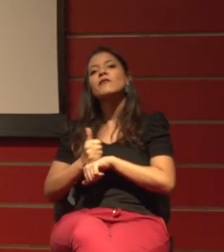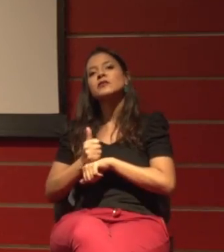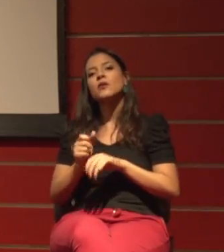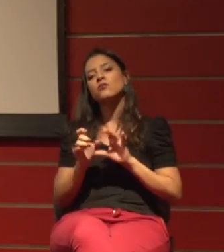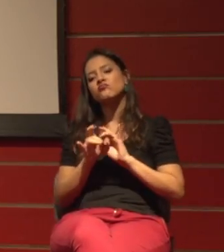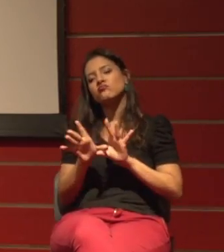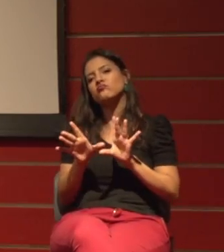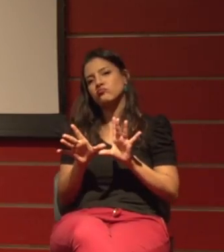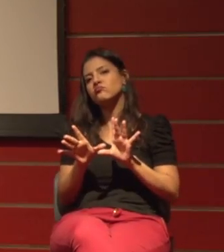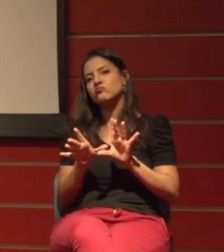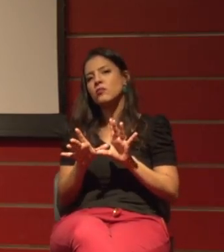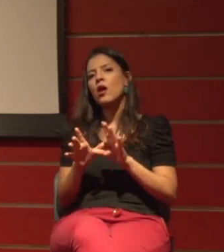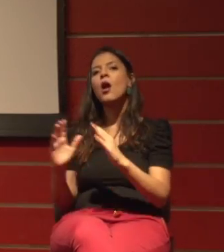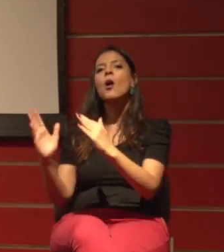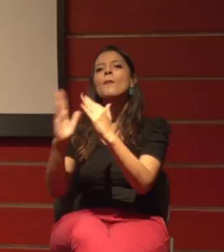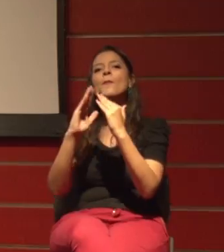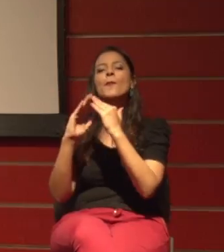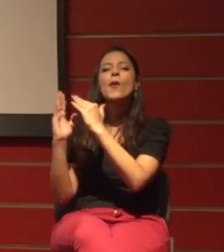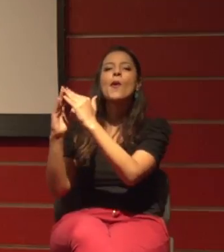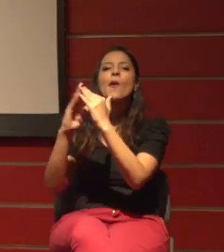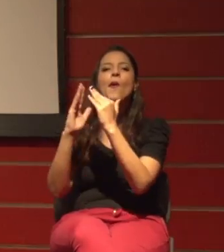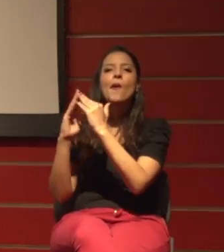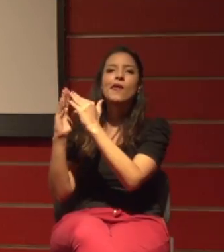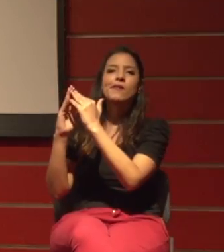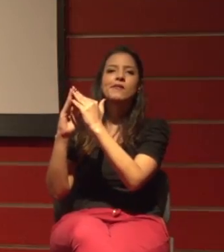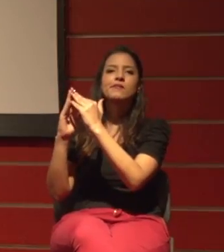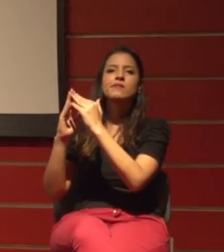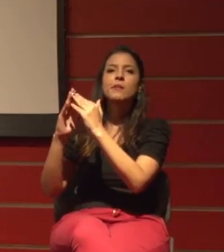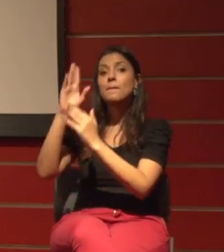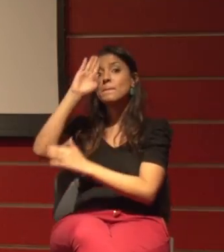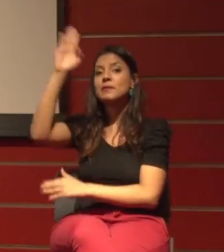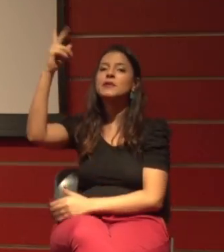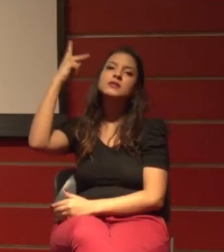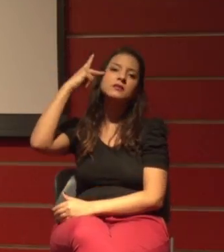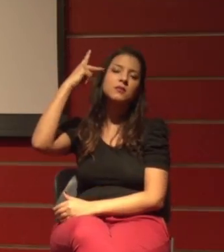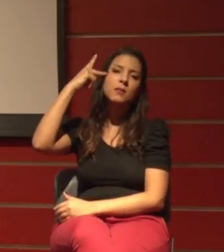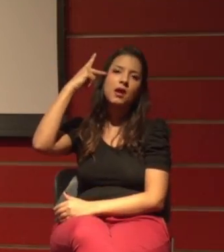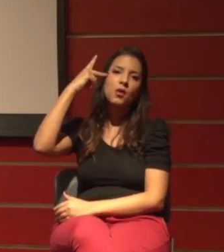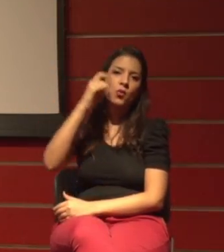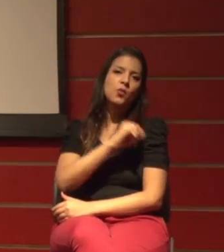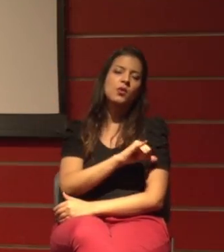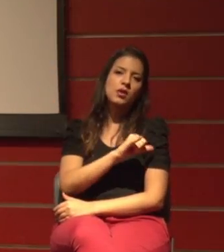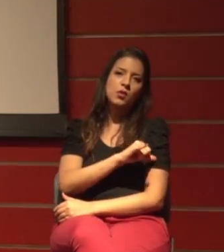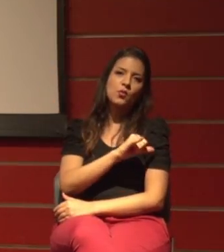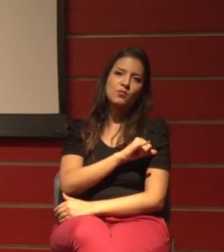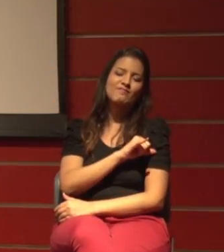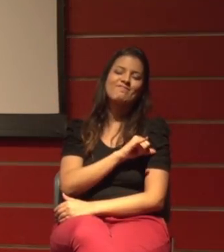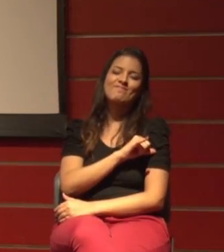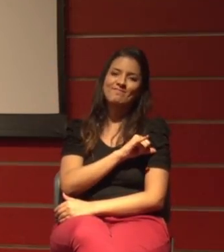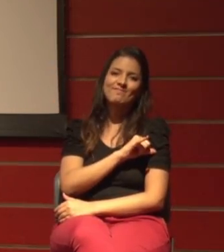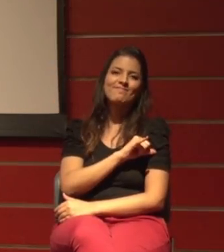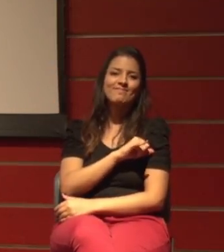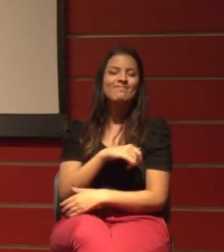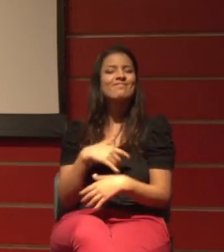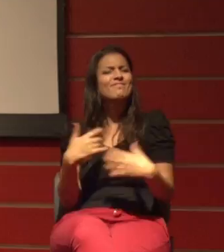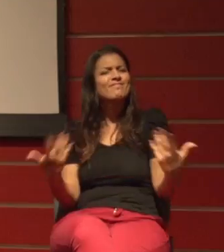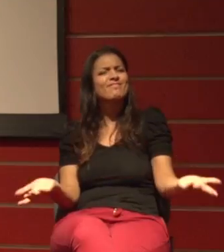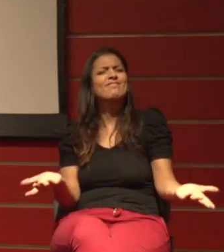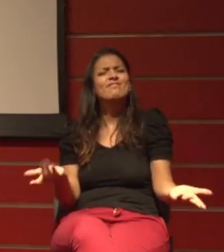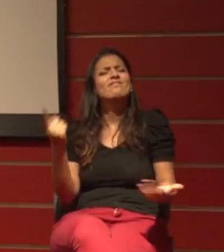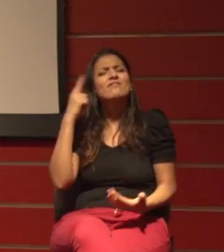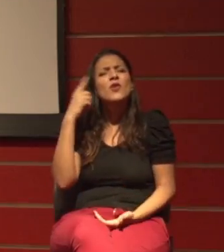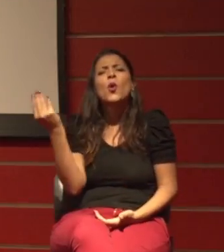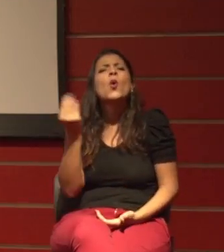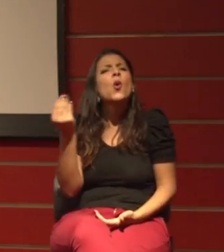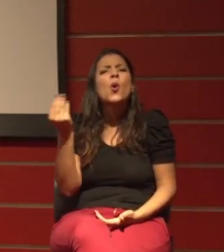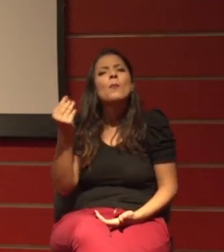moradores das grandes cidades moradores principalmente de São Paulo e Rio de Janeiro eh eh e como a gente acaba tratando